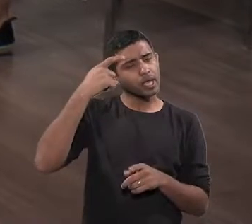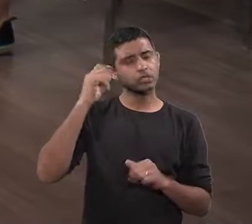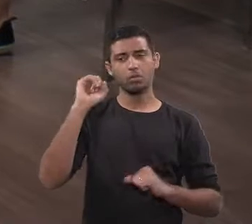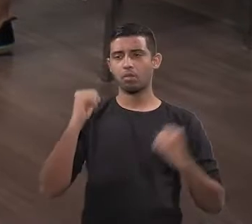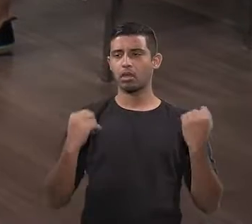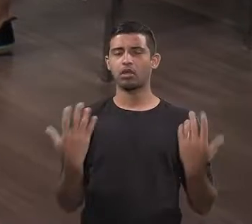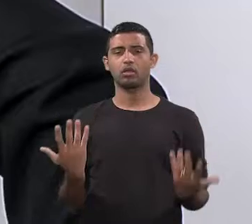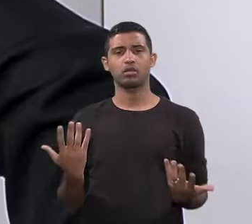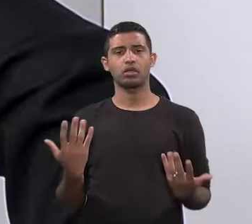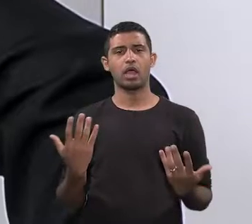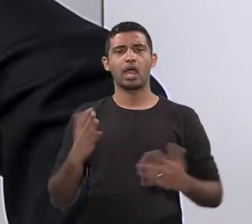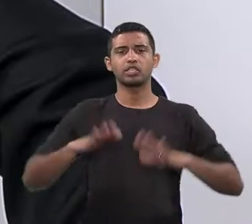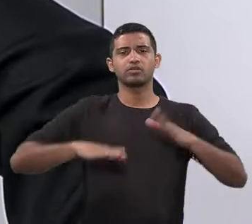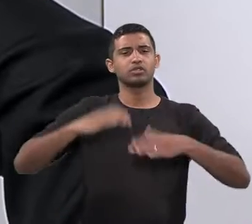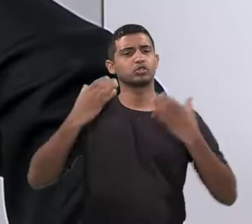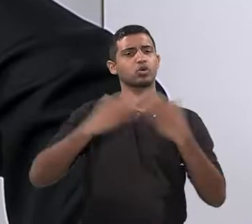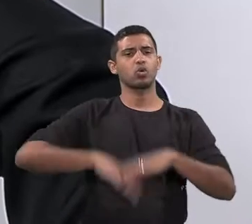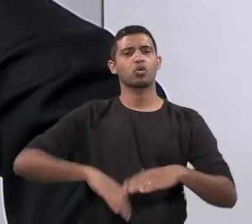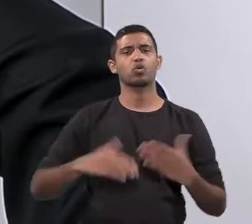num concurso, às vezes